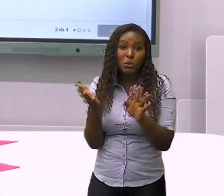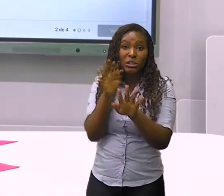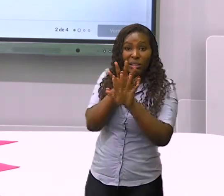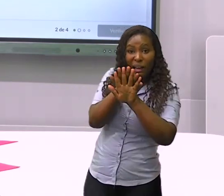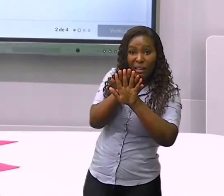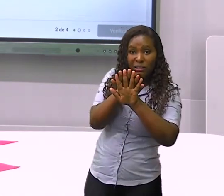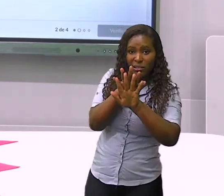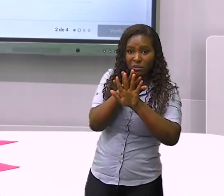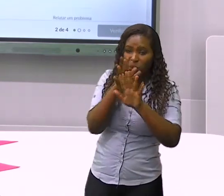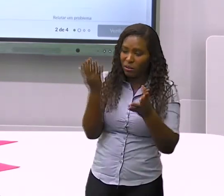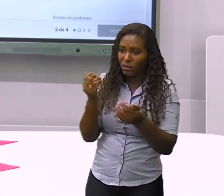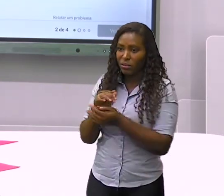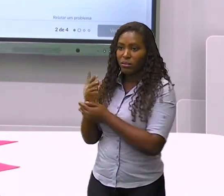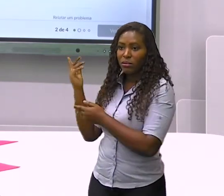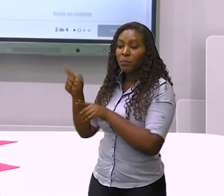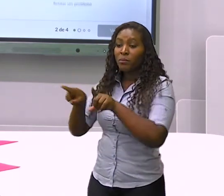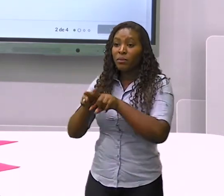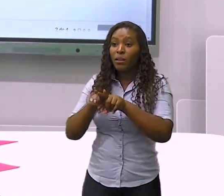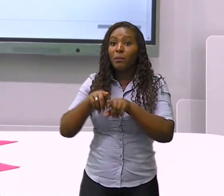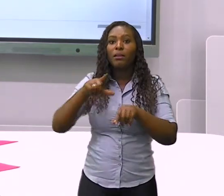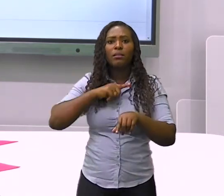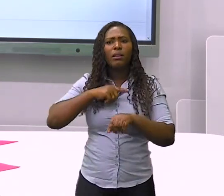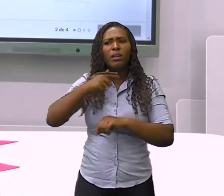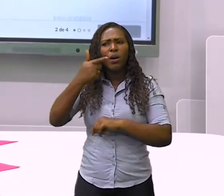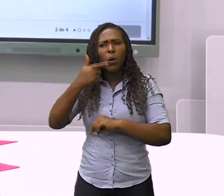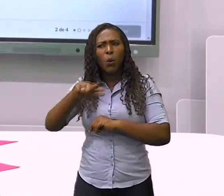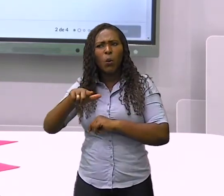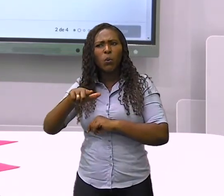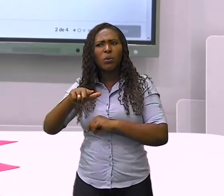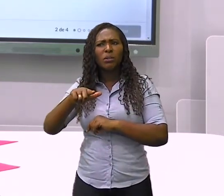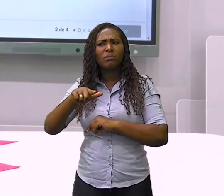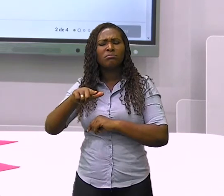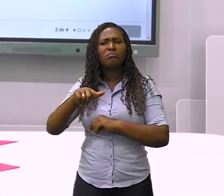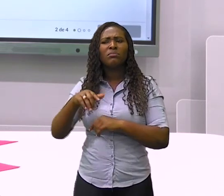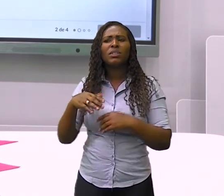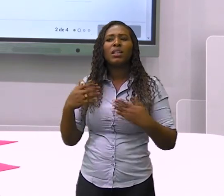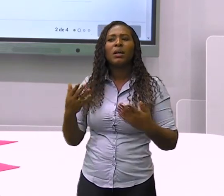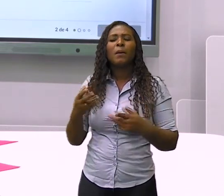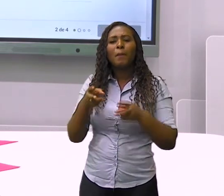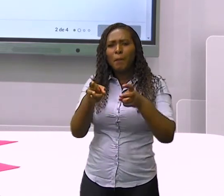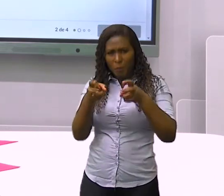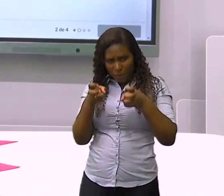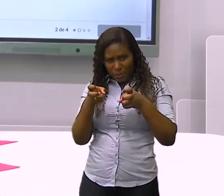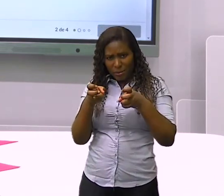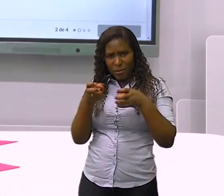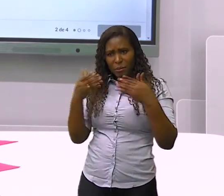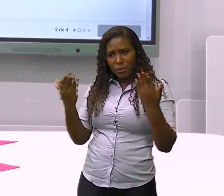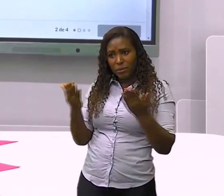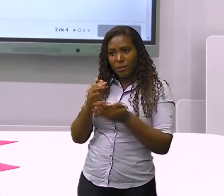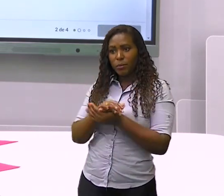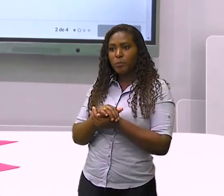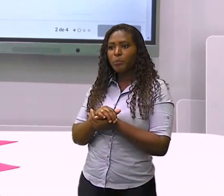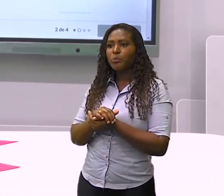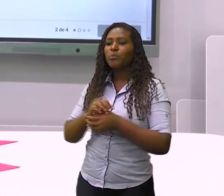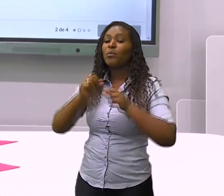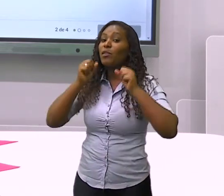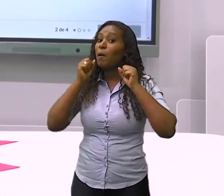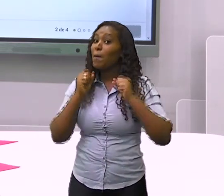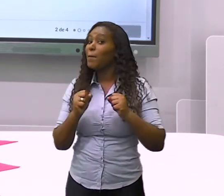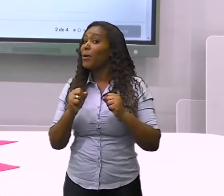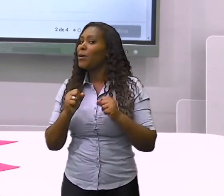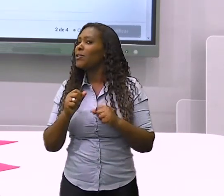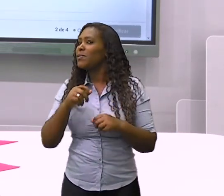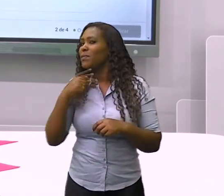mesma medida, as outras duas. Então, veja, podemos afirmar